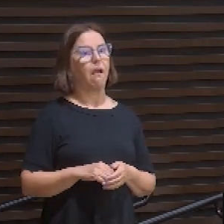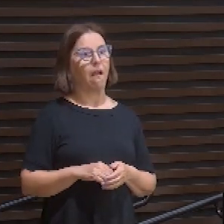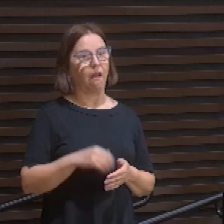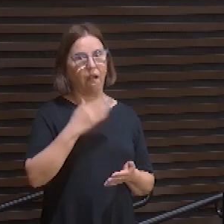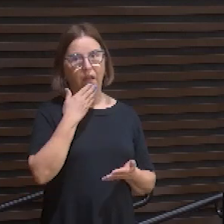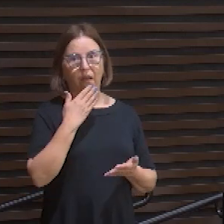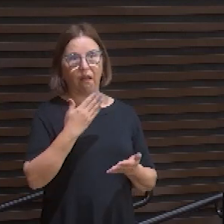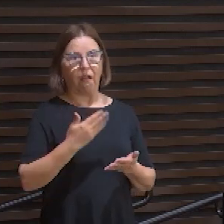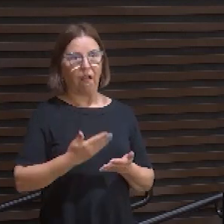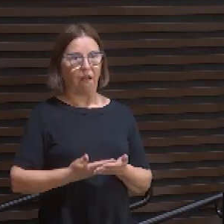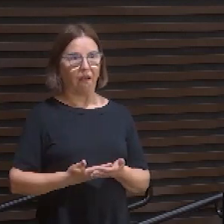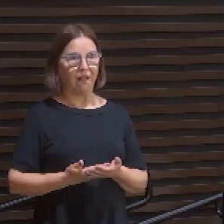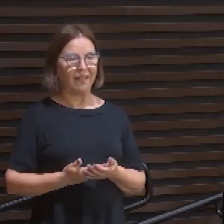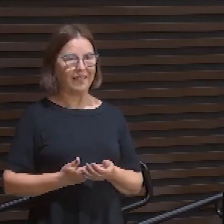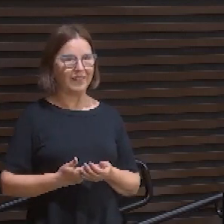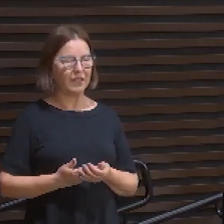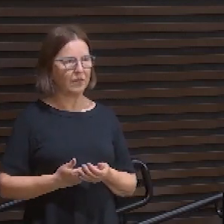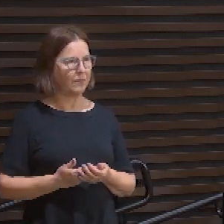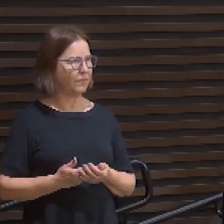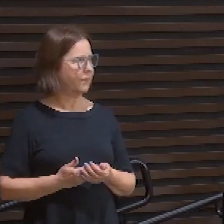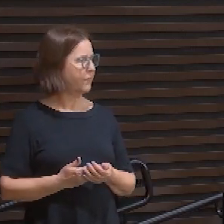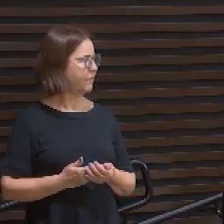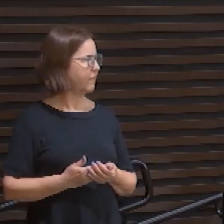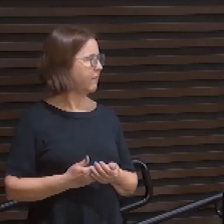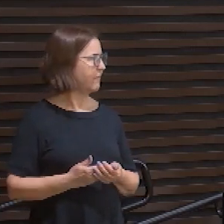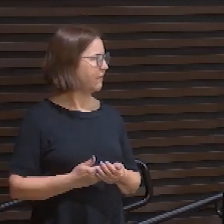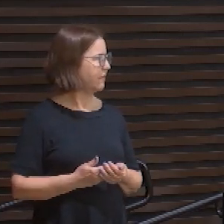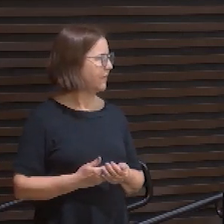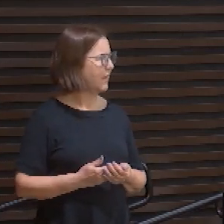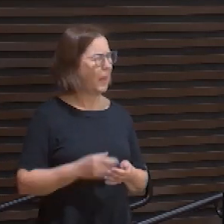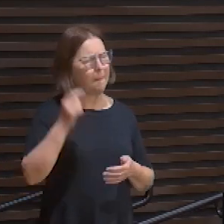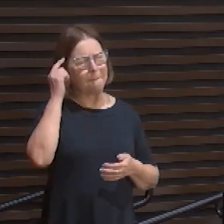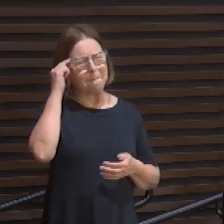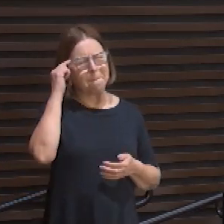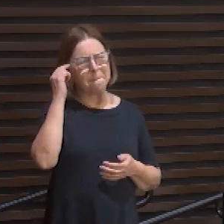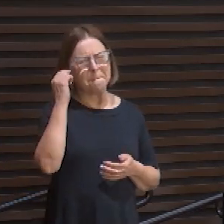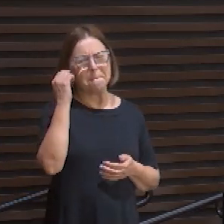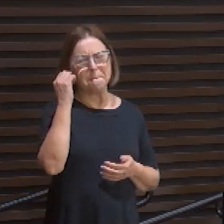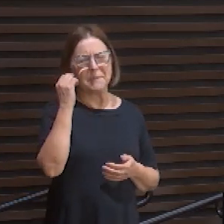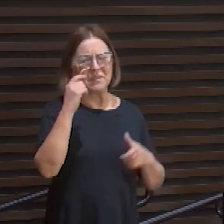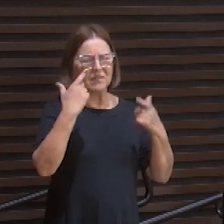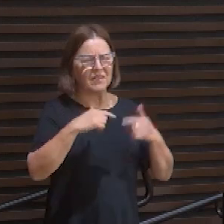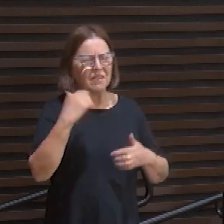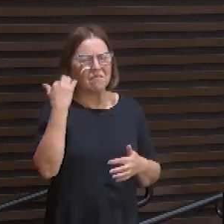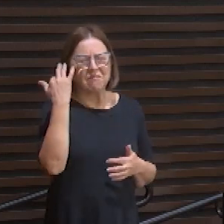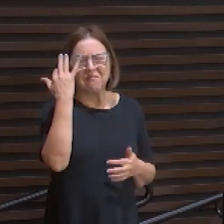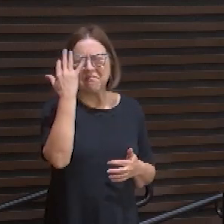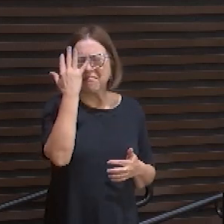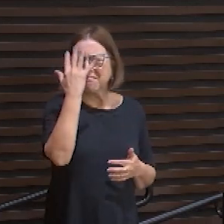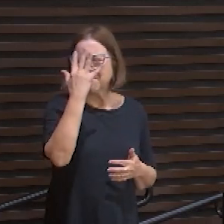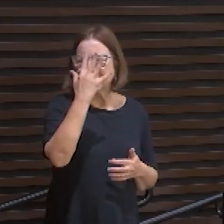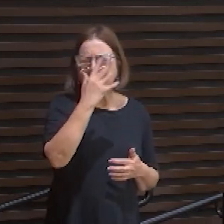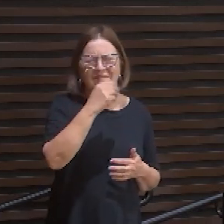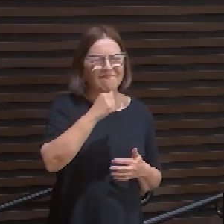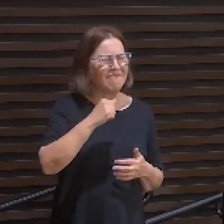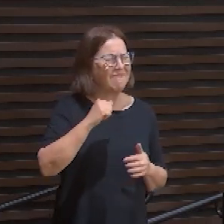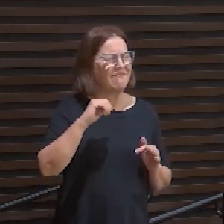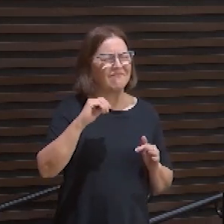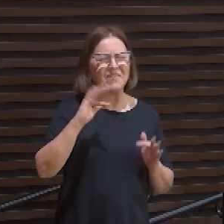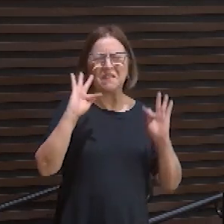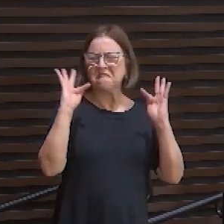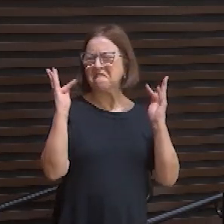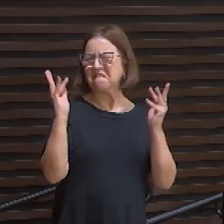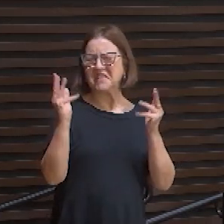Rapaz, tem lugares lindos, uns atóis que são fantásticos,